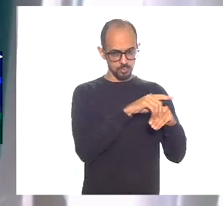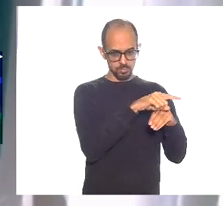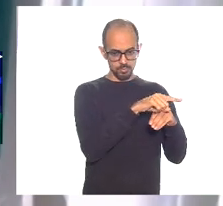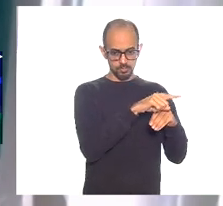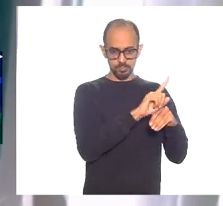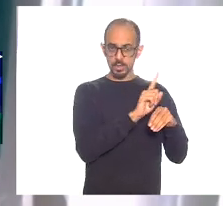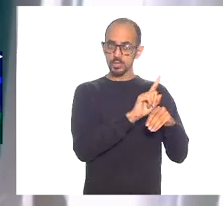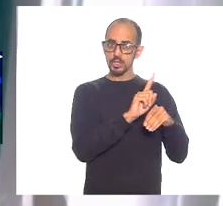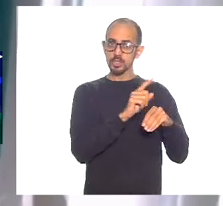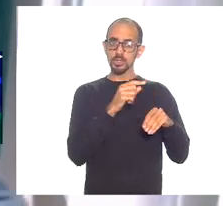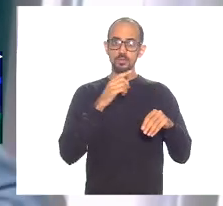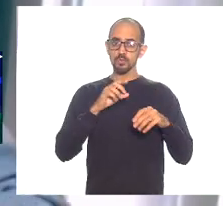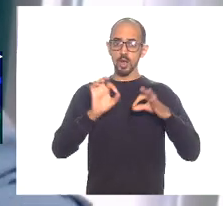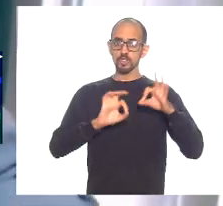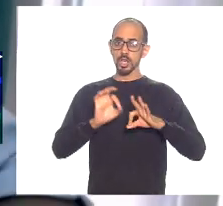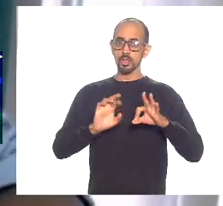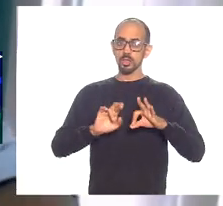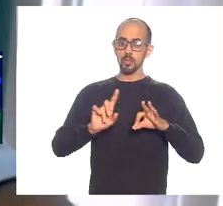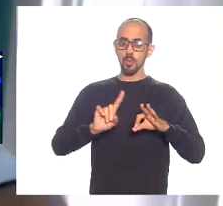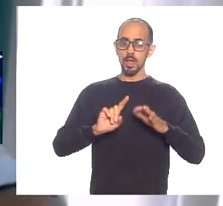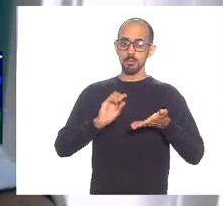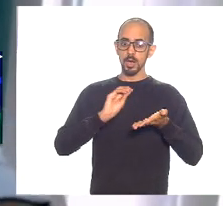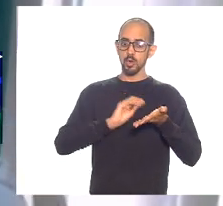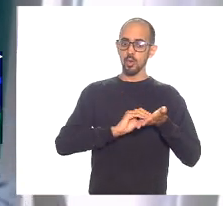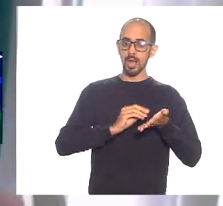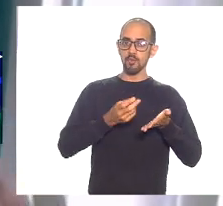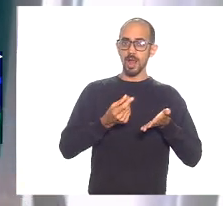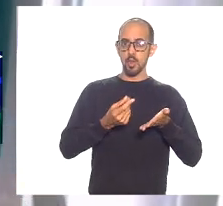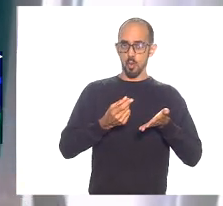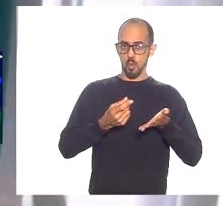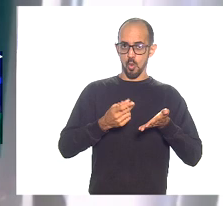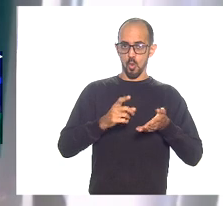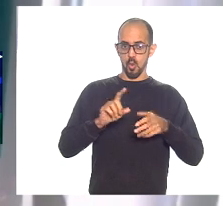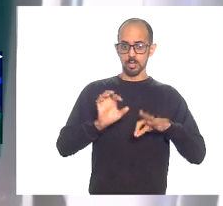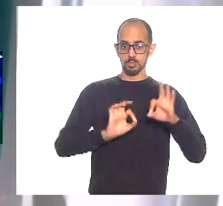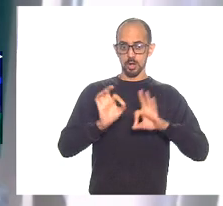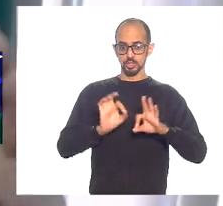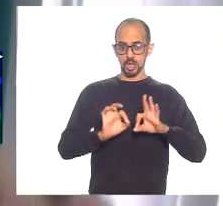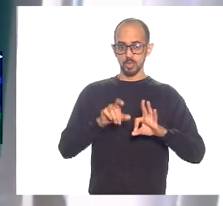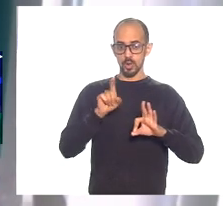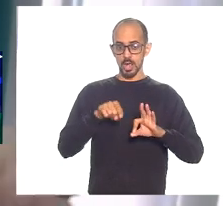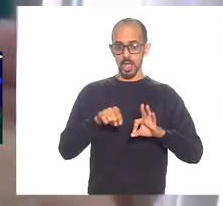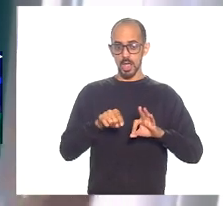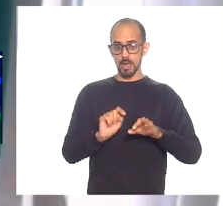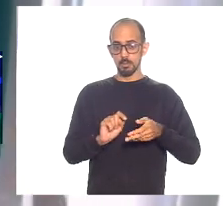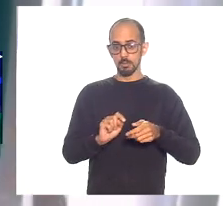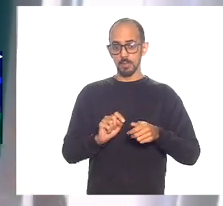é e não propósito dele esse projeto